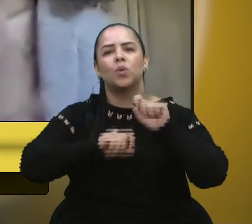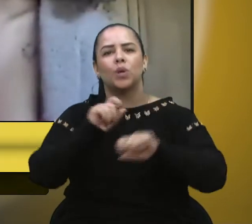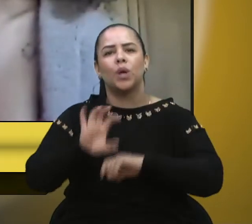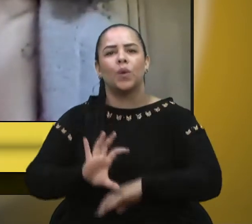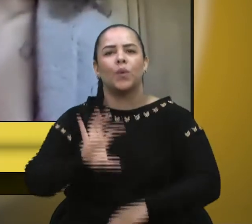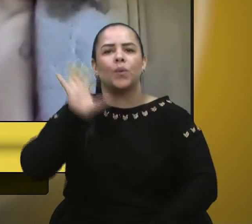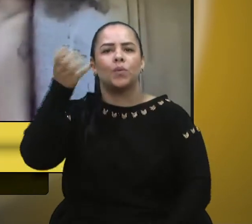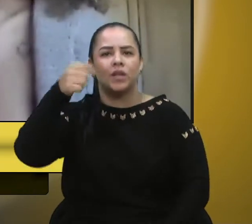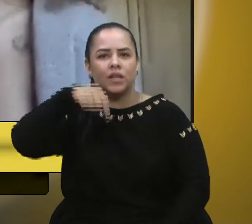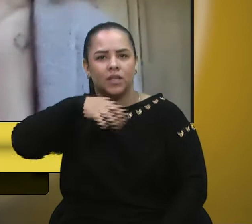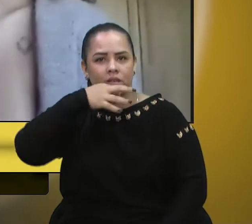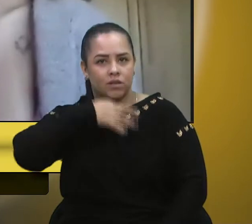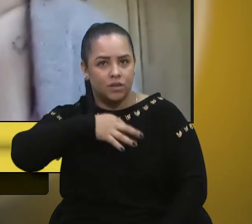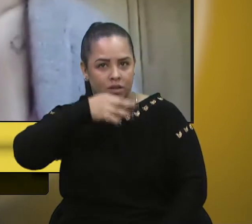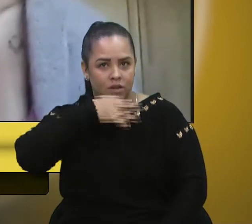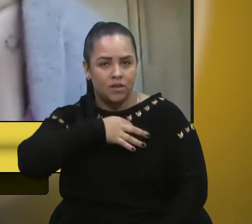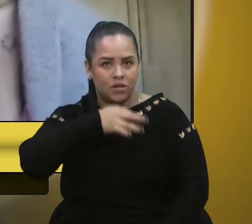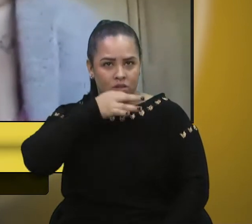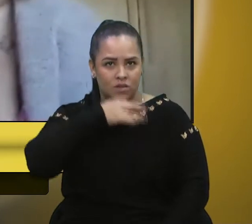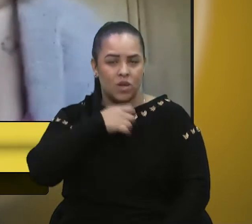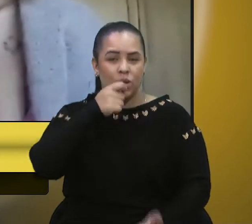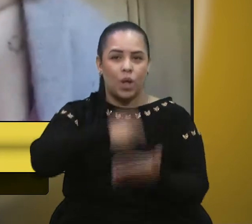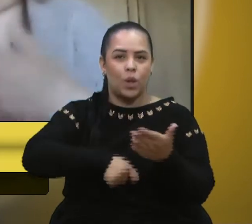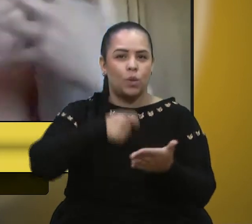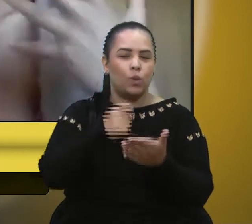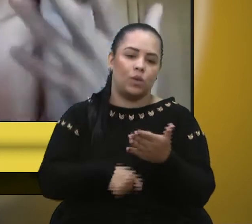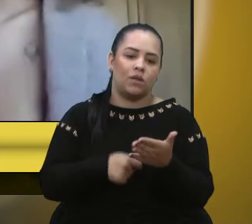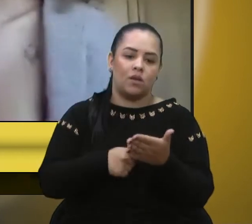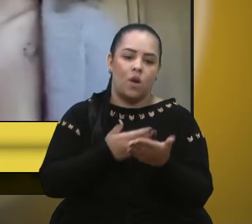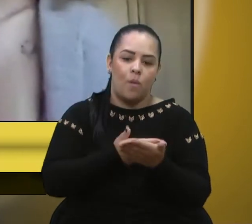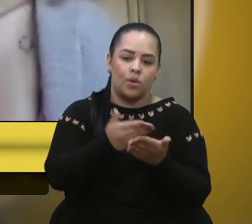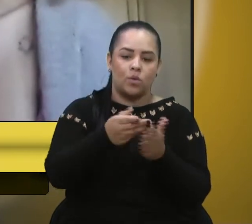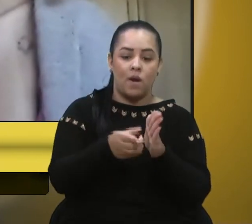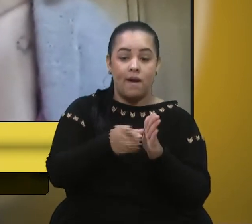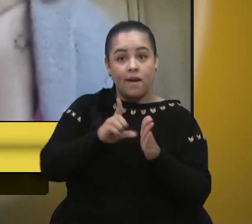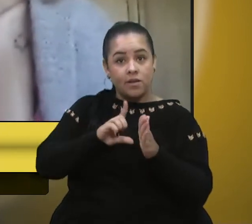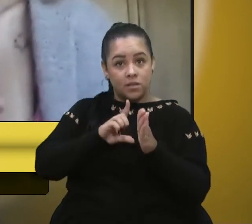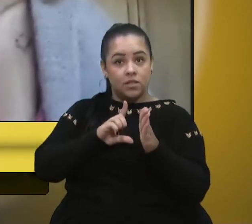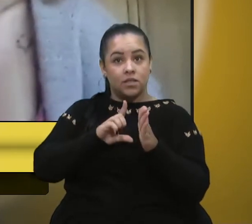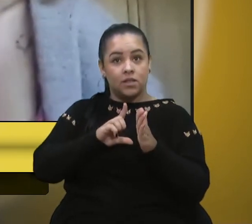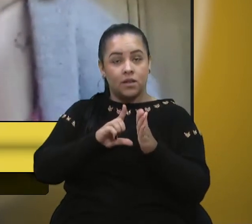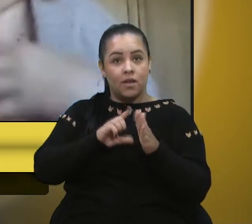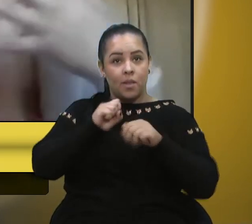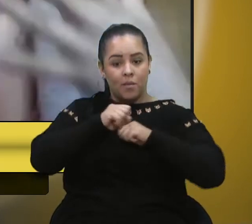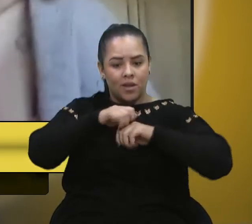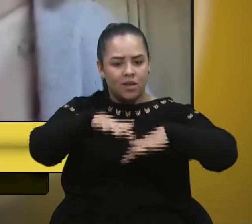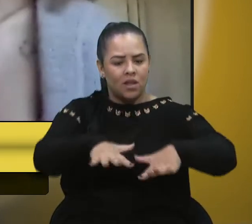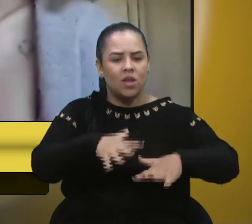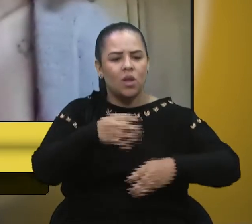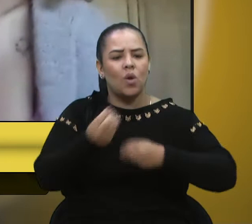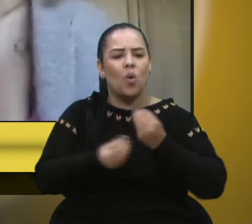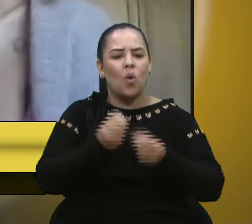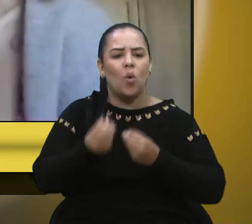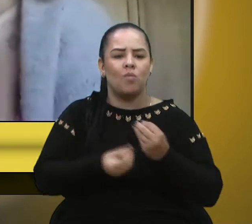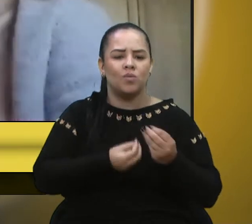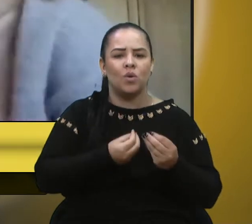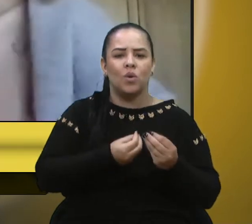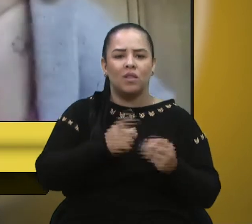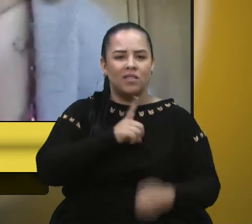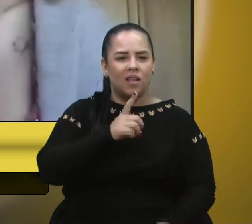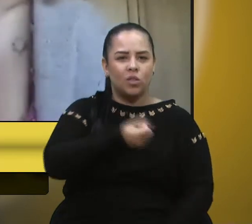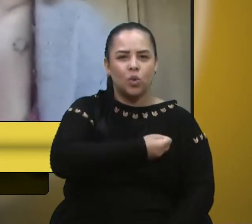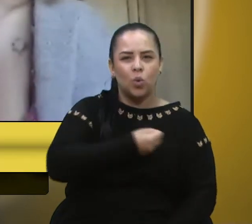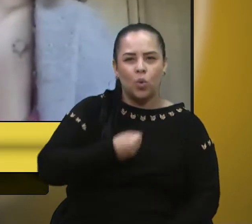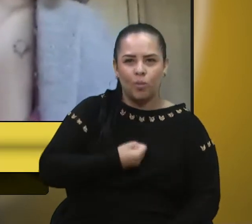vem enfrentando desde antes da pandemia, como que os números ficam ainda mais difíceis de serem superados agora